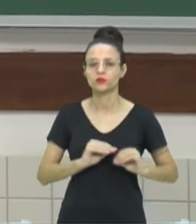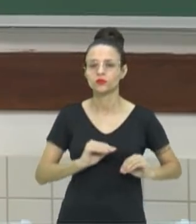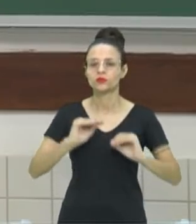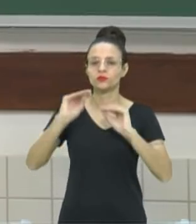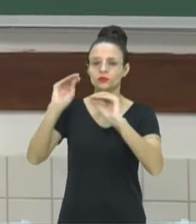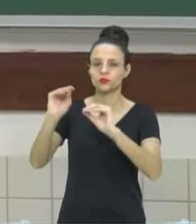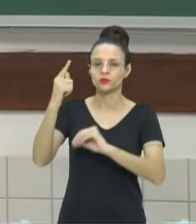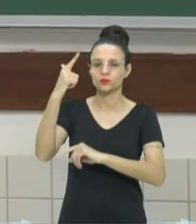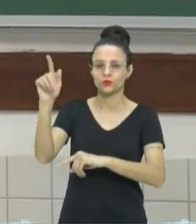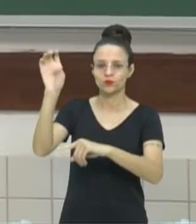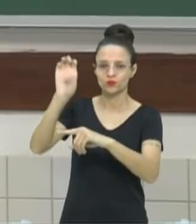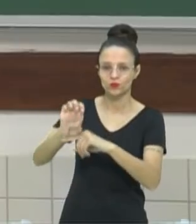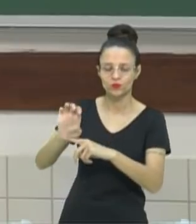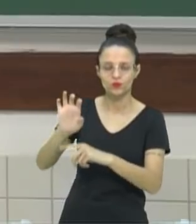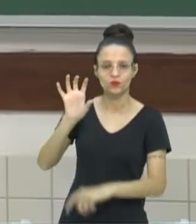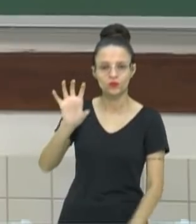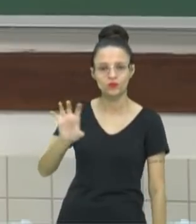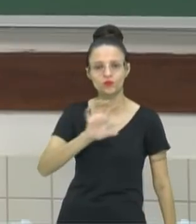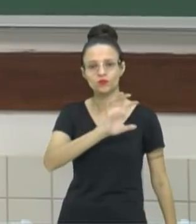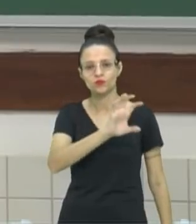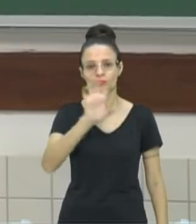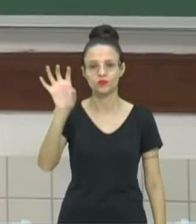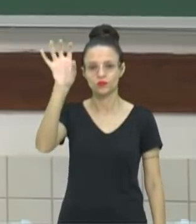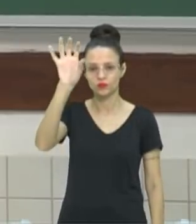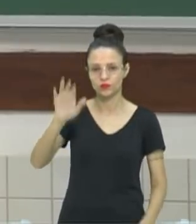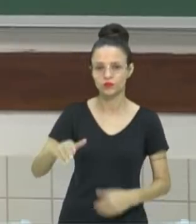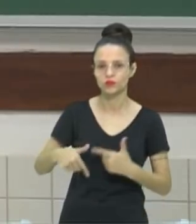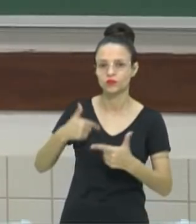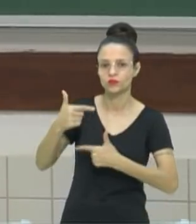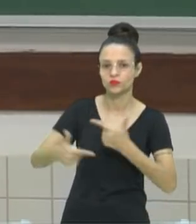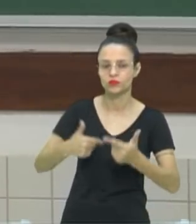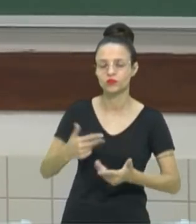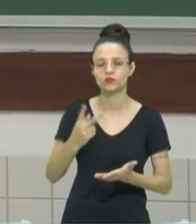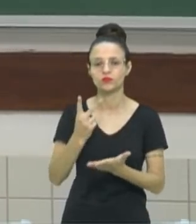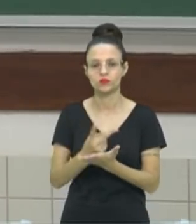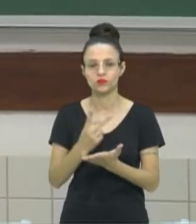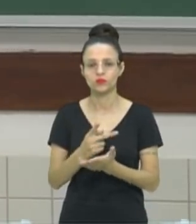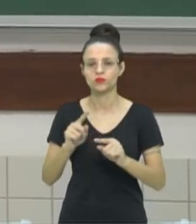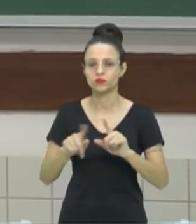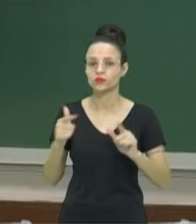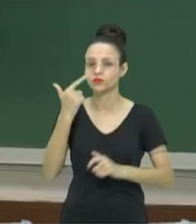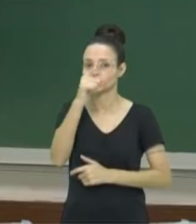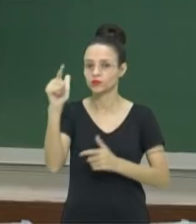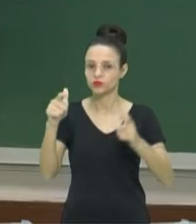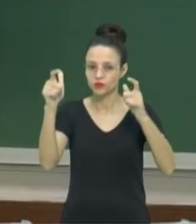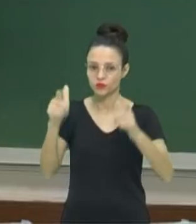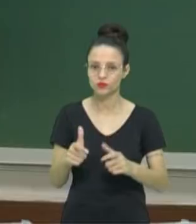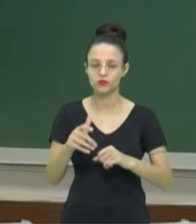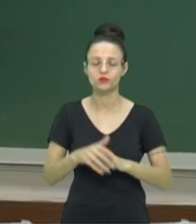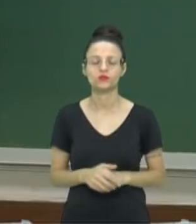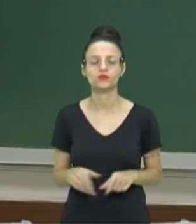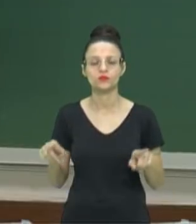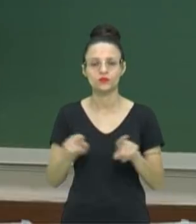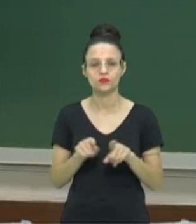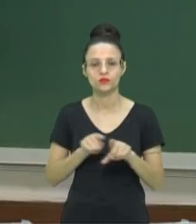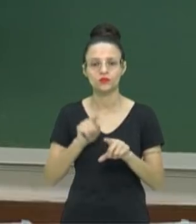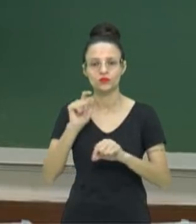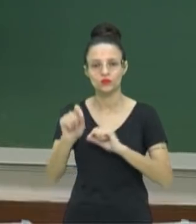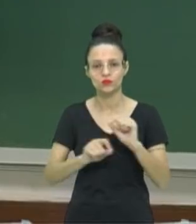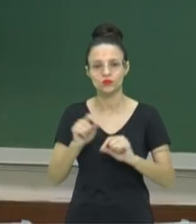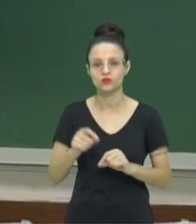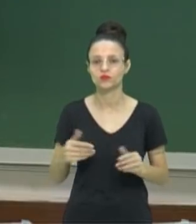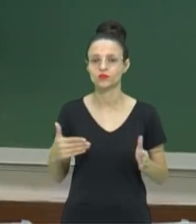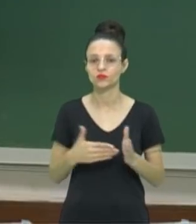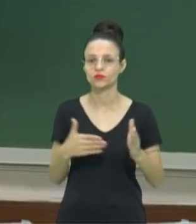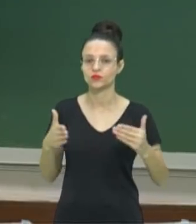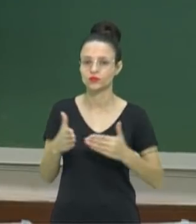migram para outras regiões do Brasil para continuar desenvolvendo atividade, mas agora em outro lugar, né? E aumentam ali a chamada